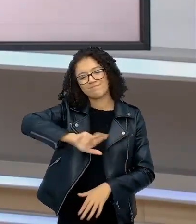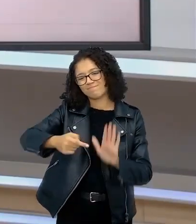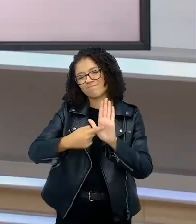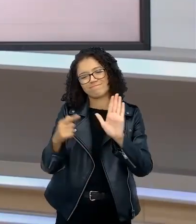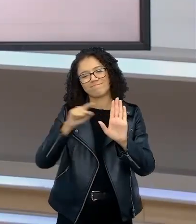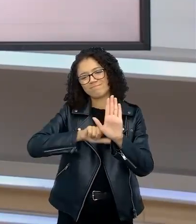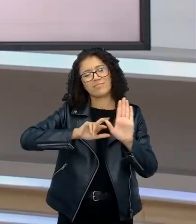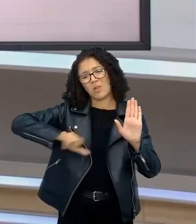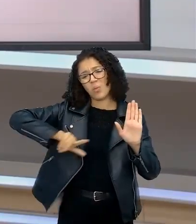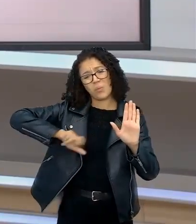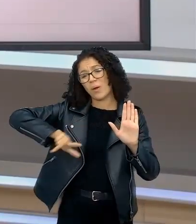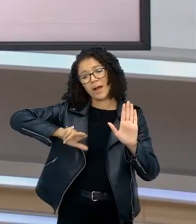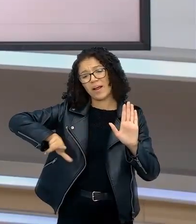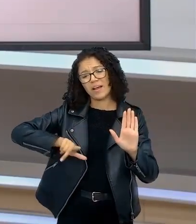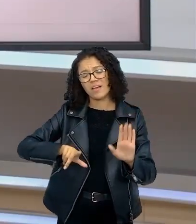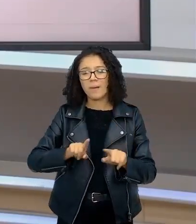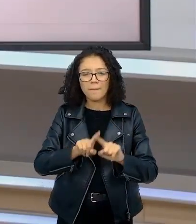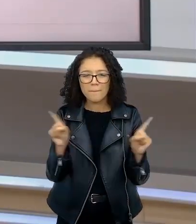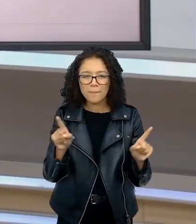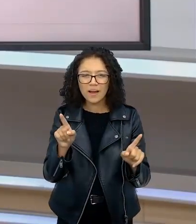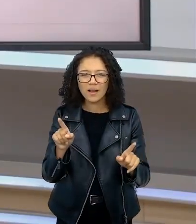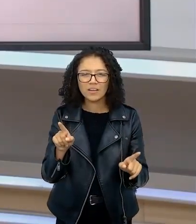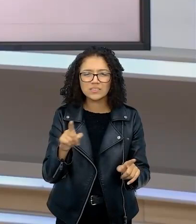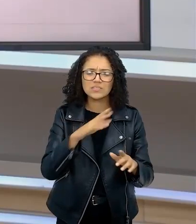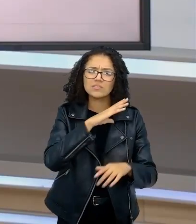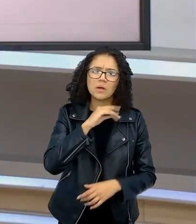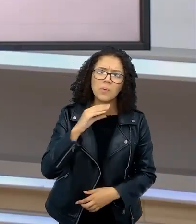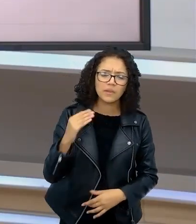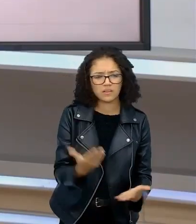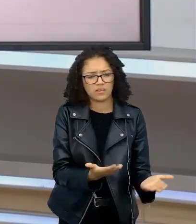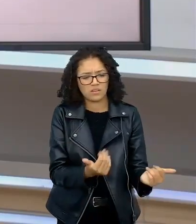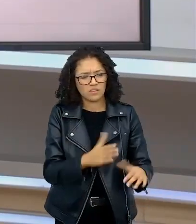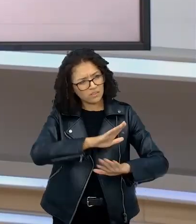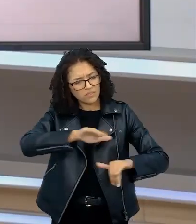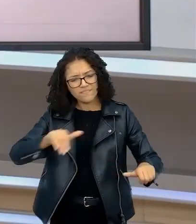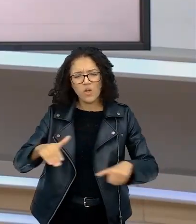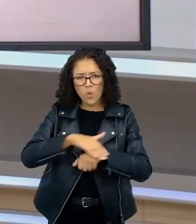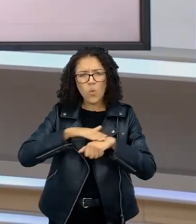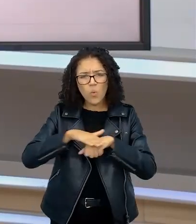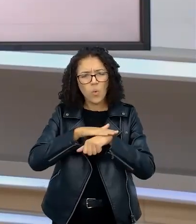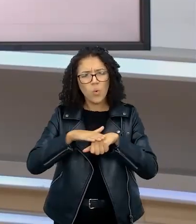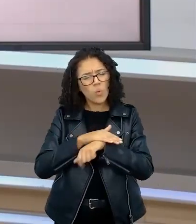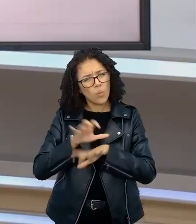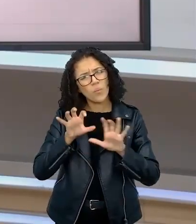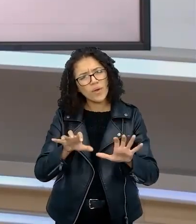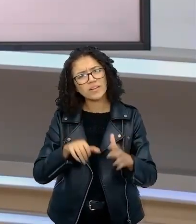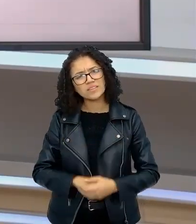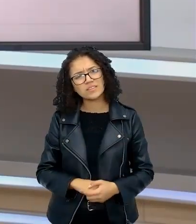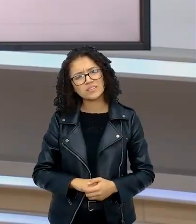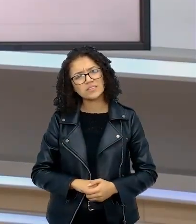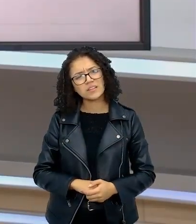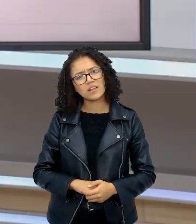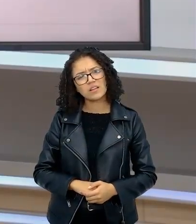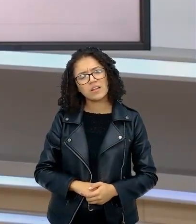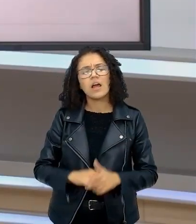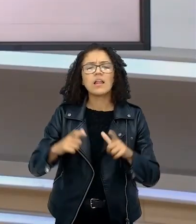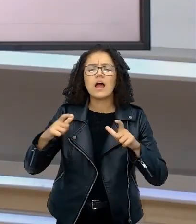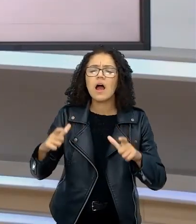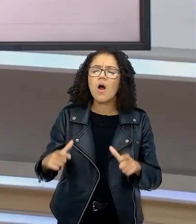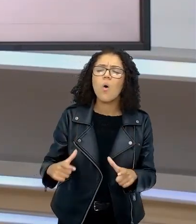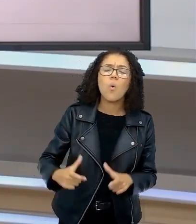eu me pergunto, a gente tem falado sobre isso com os adolescentes? A gente tem falado sobre onde eles estão aprendendo